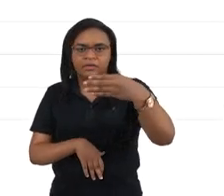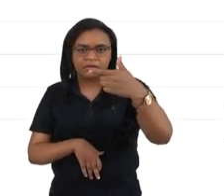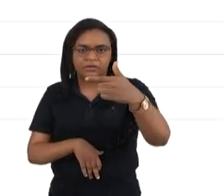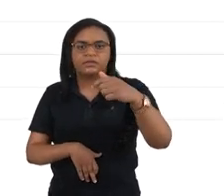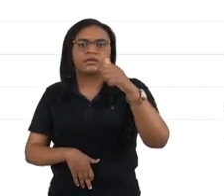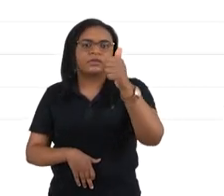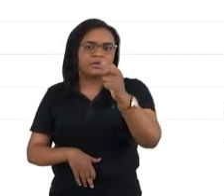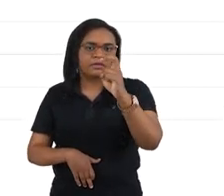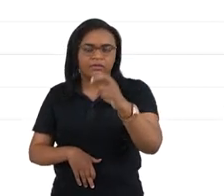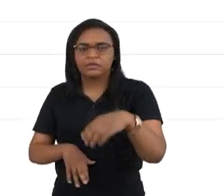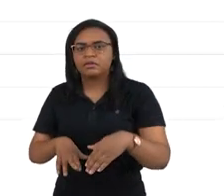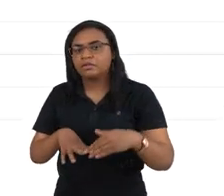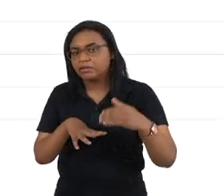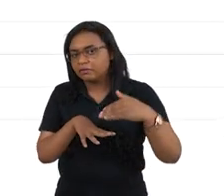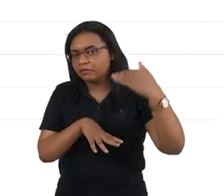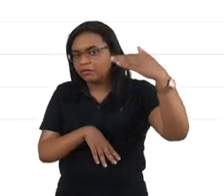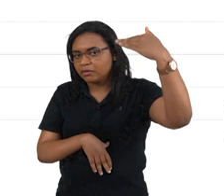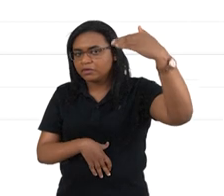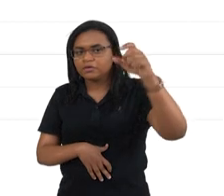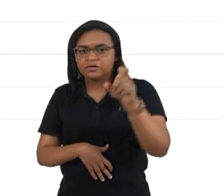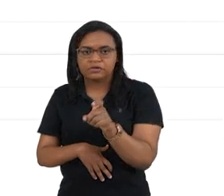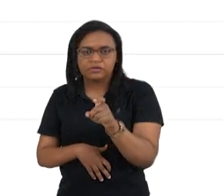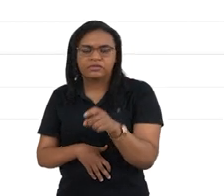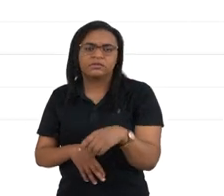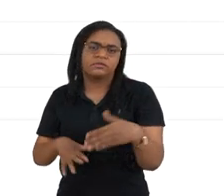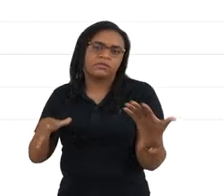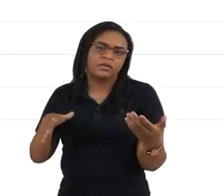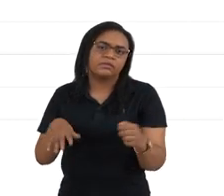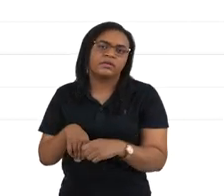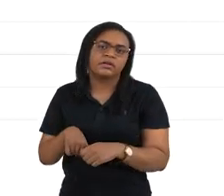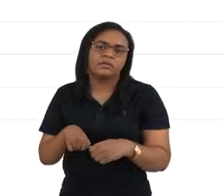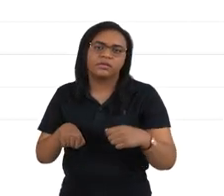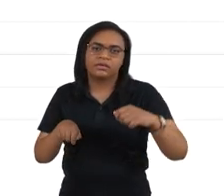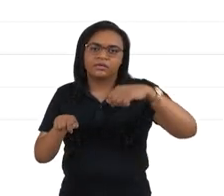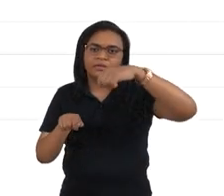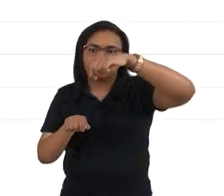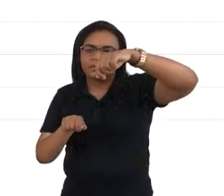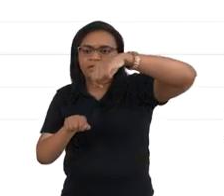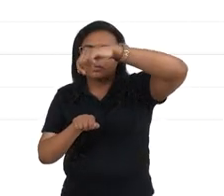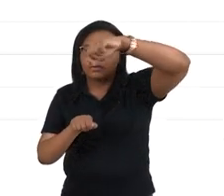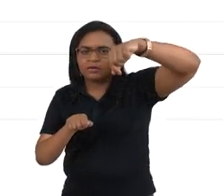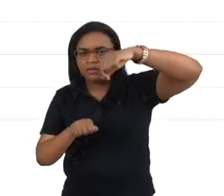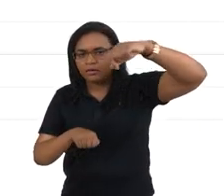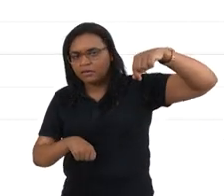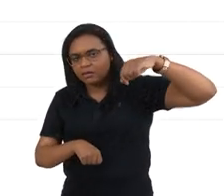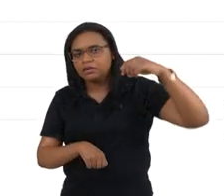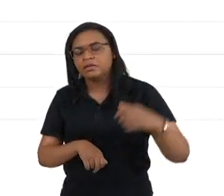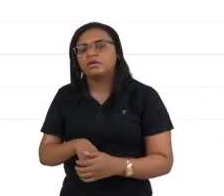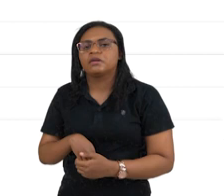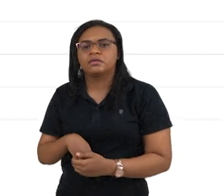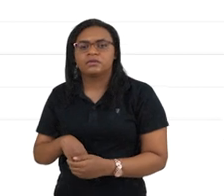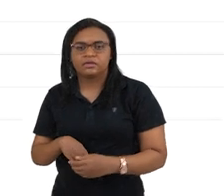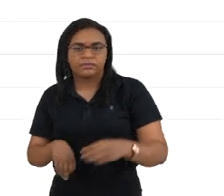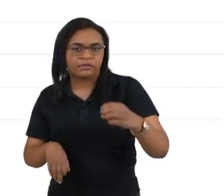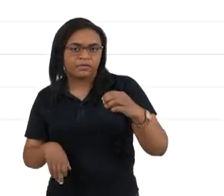coisa, que foi X. Qual será o aumento do comprimento de sua deformação? Então, gente, é o seguinte, nós temos aqui a massa